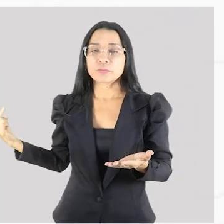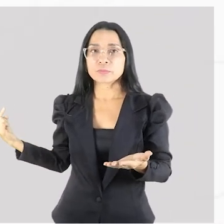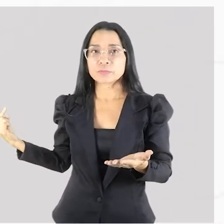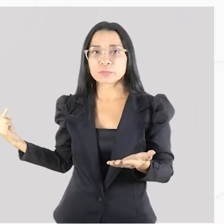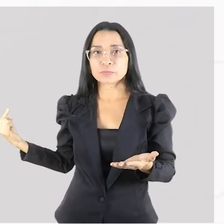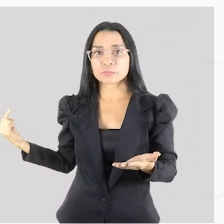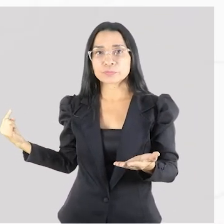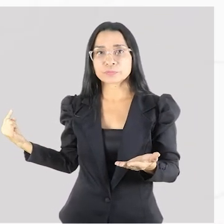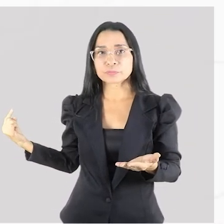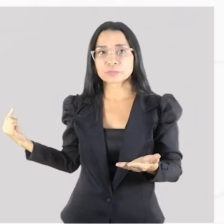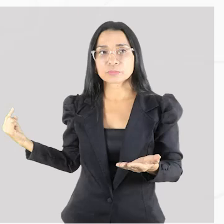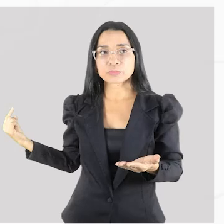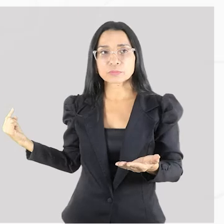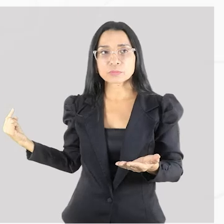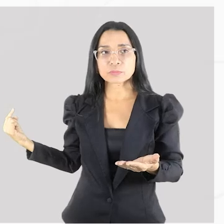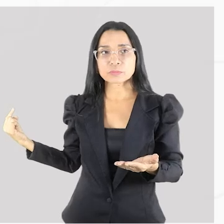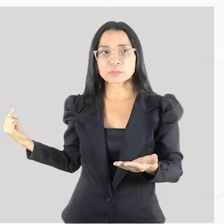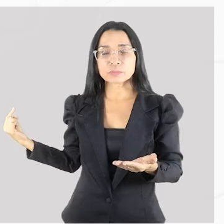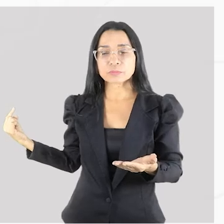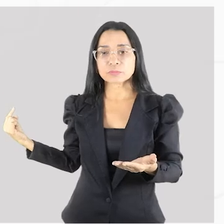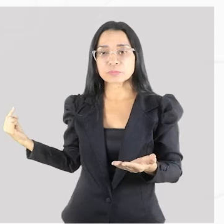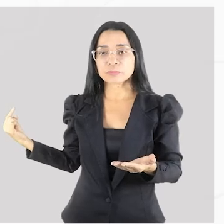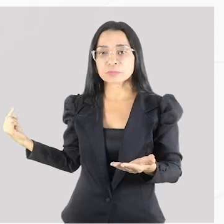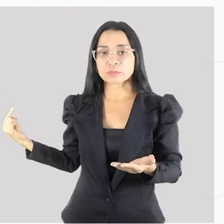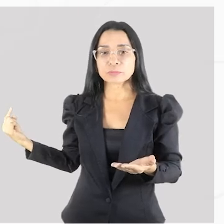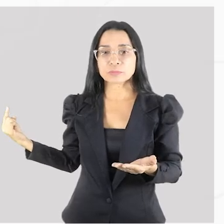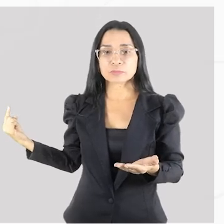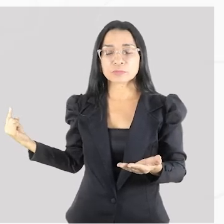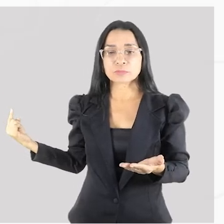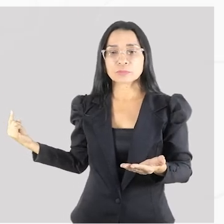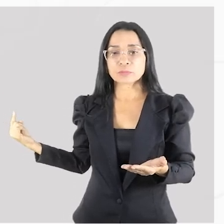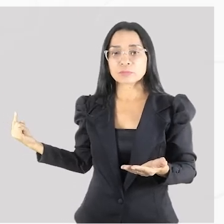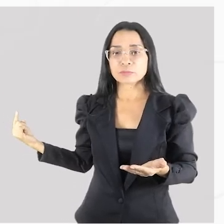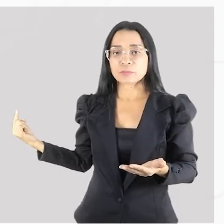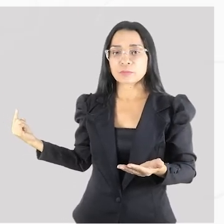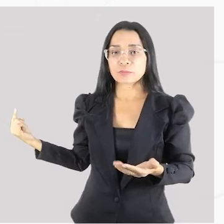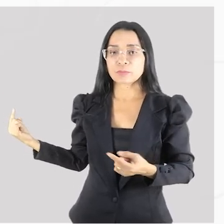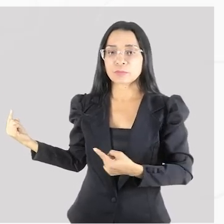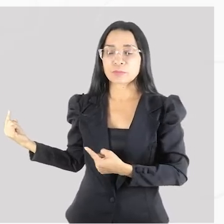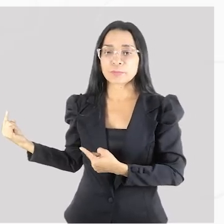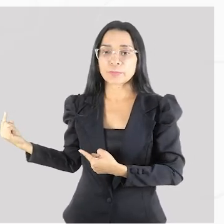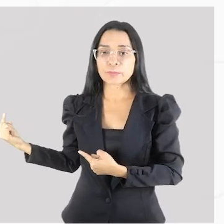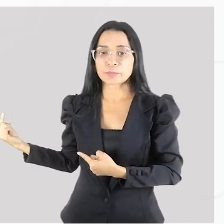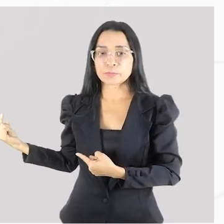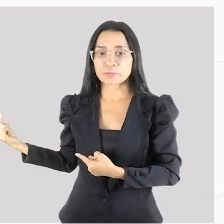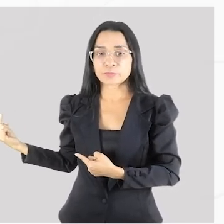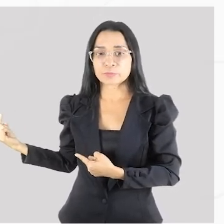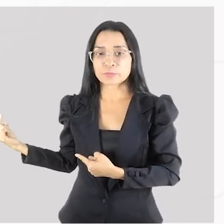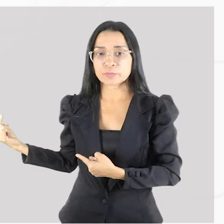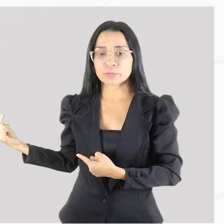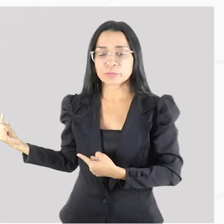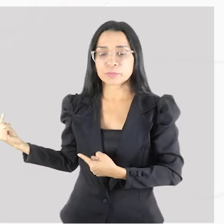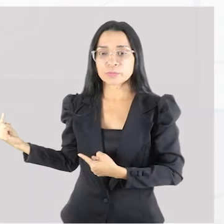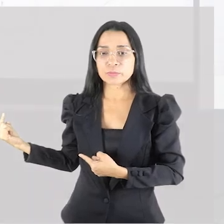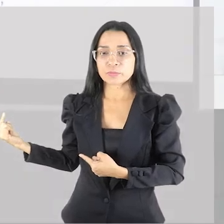princípios liberais e características autoritárias. Monarquia hereditária, constitucional e representativa. Criação de